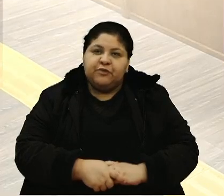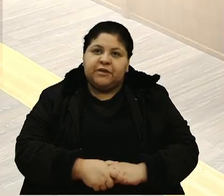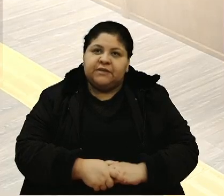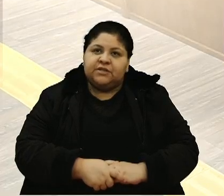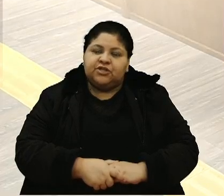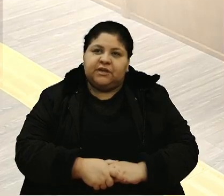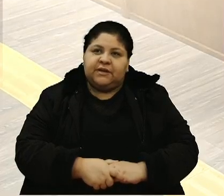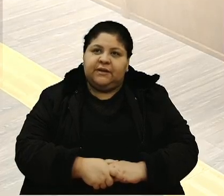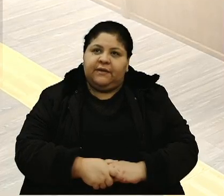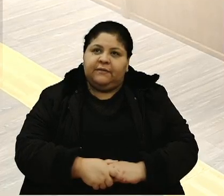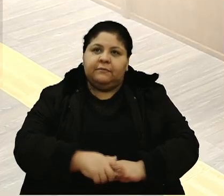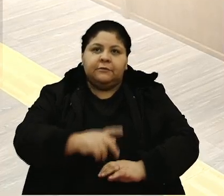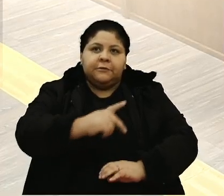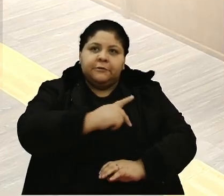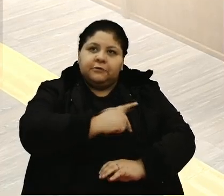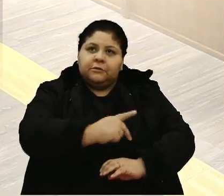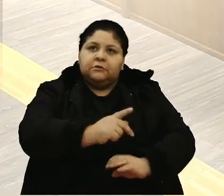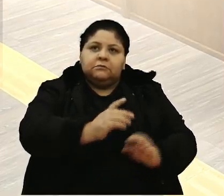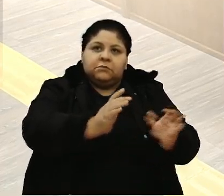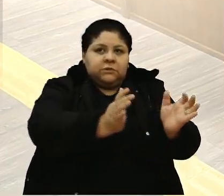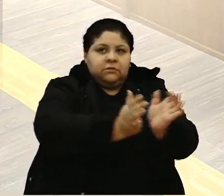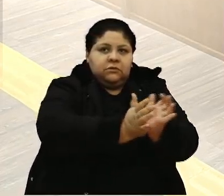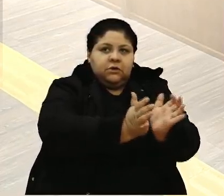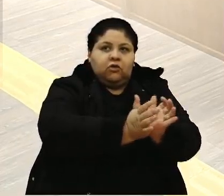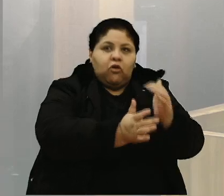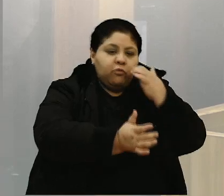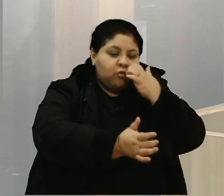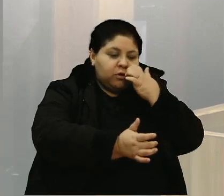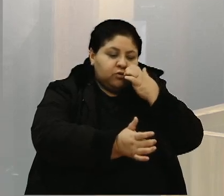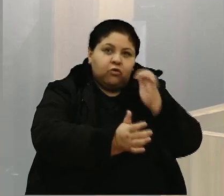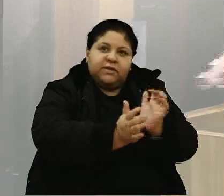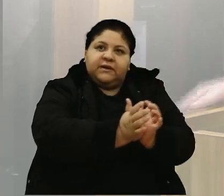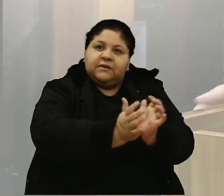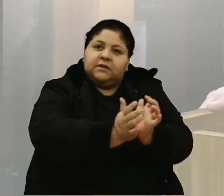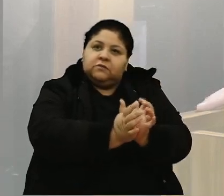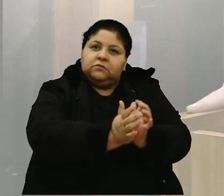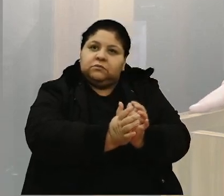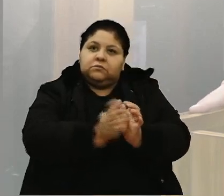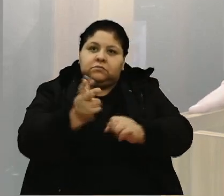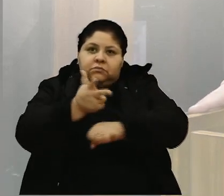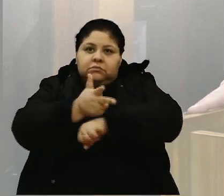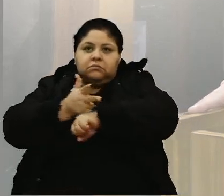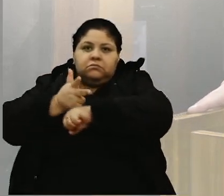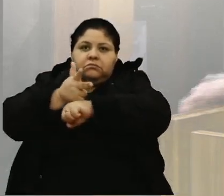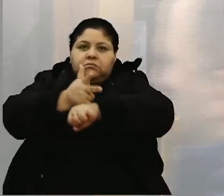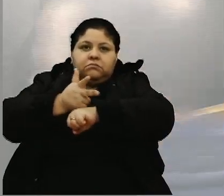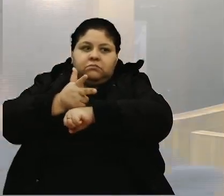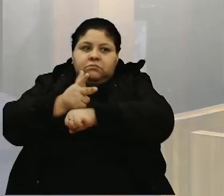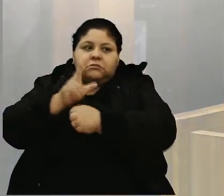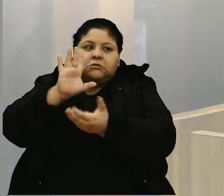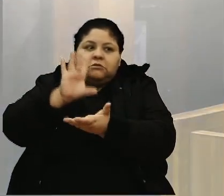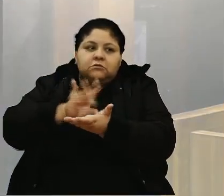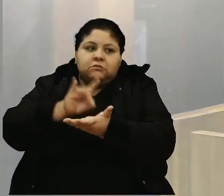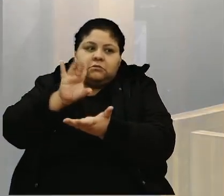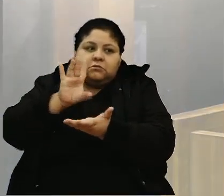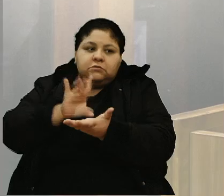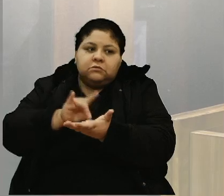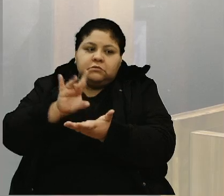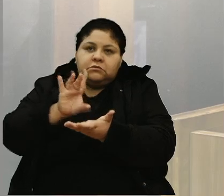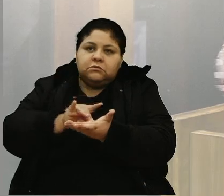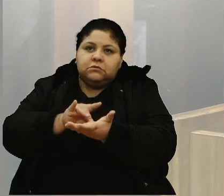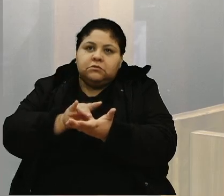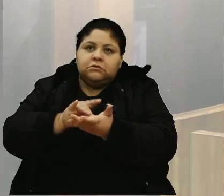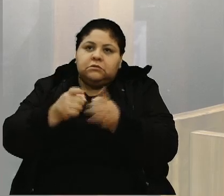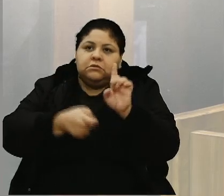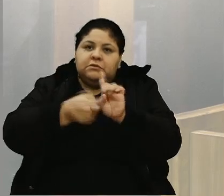Senhora presidente, caros vereadores, eu só quero colocar um vídeo que eu gravei há mais de um mês